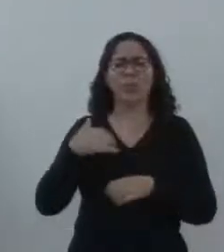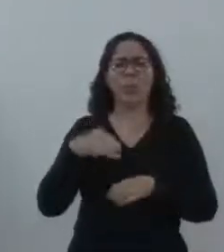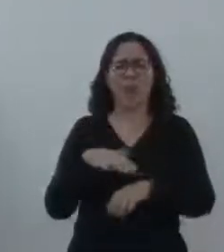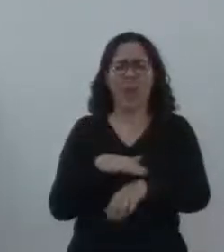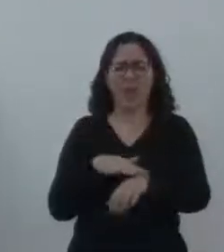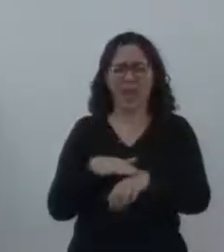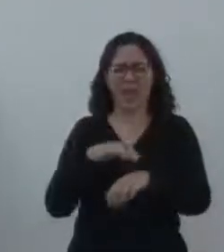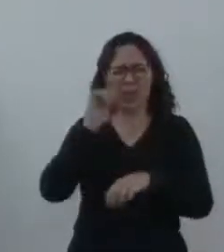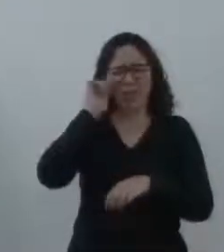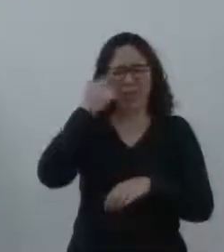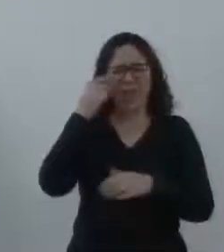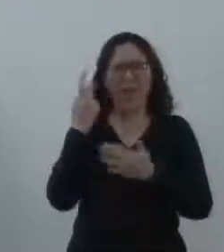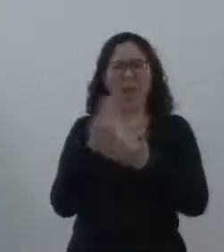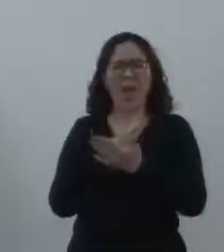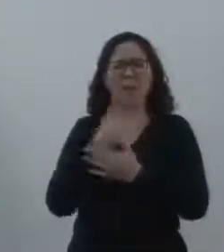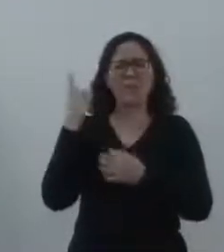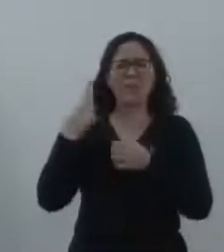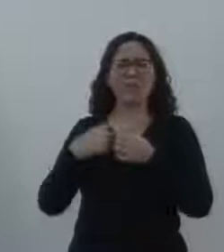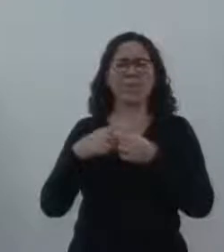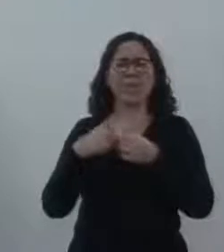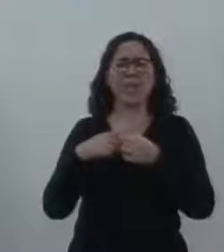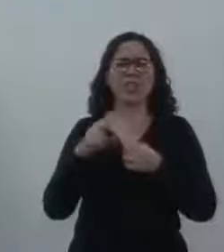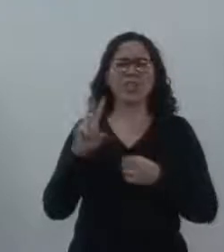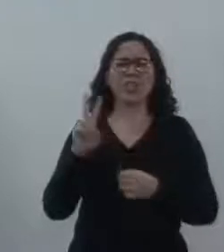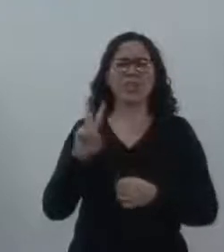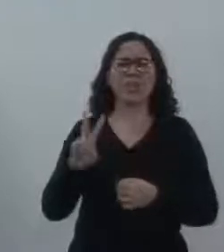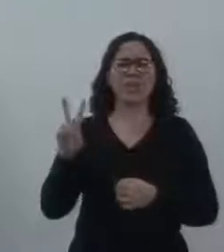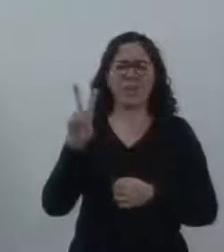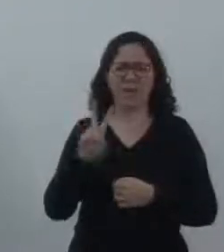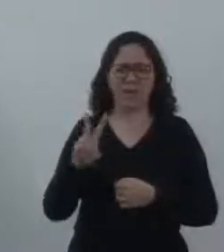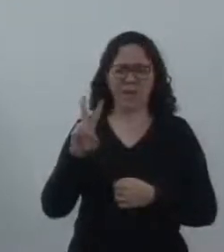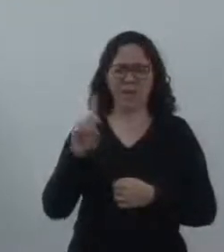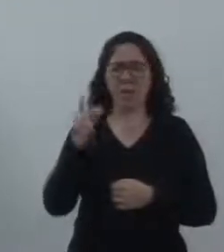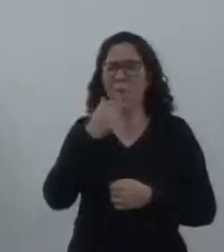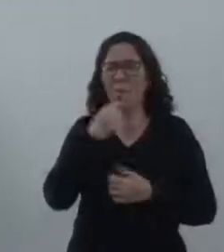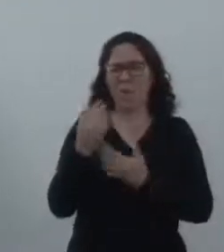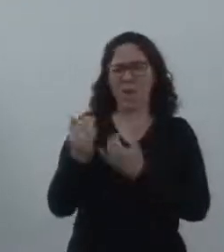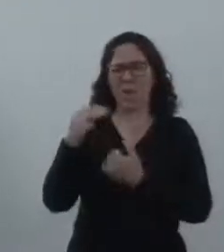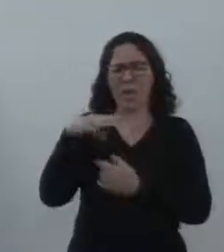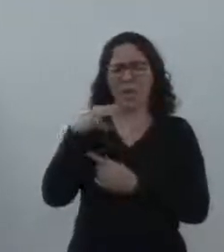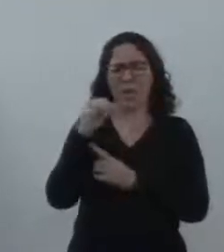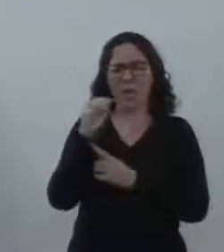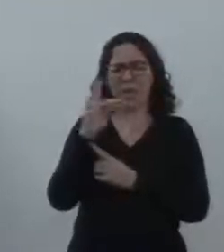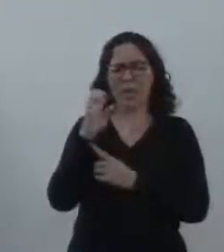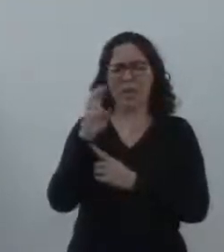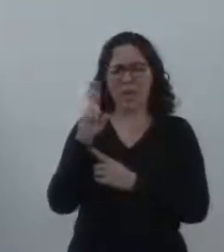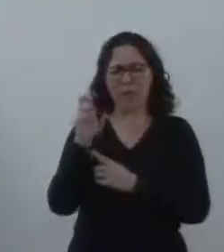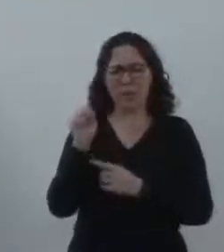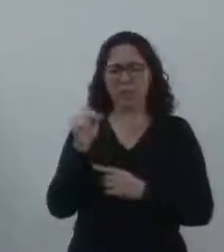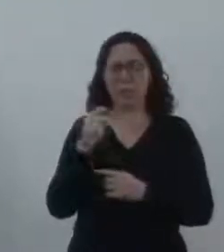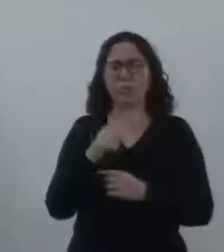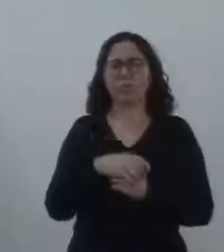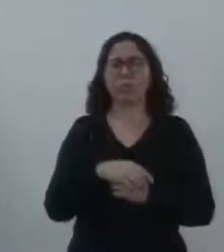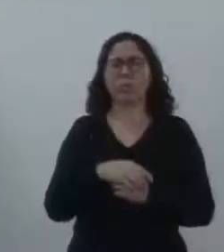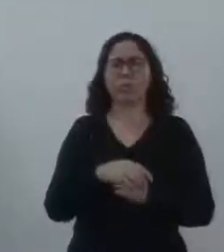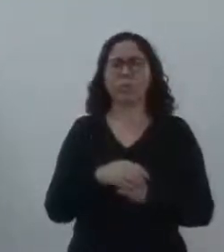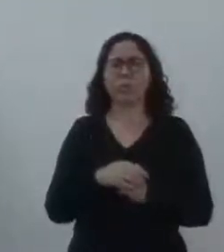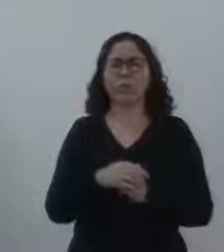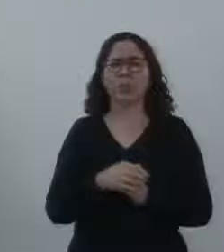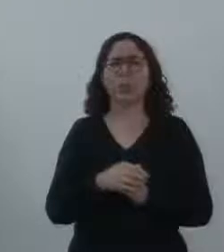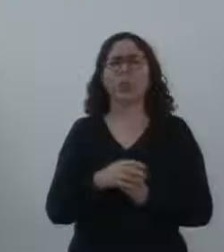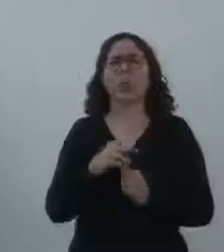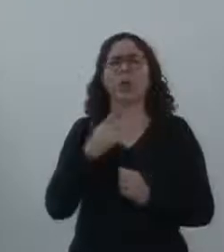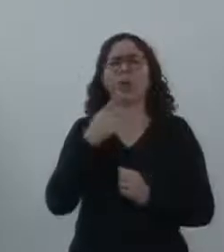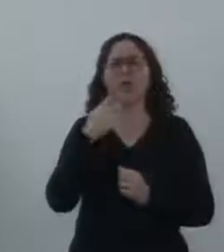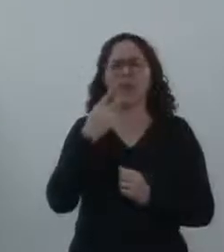acontecido ali com o menino Matheus. Primeiro, a gente entender que também, quando se radicaliza, e aí